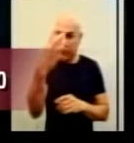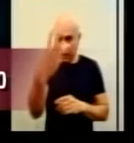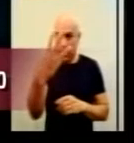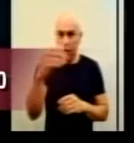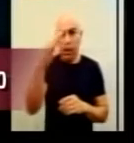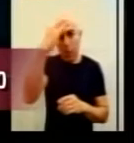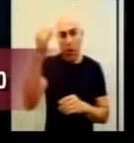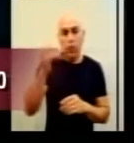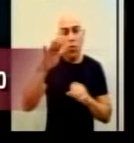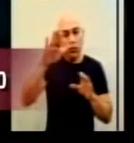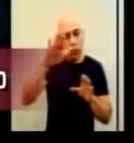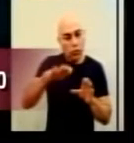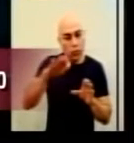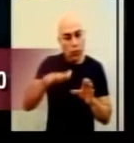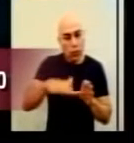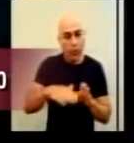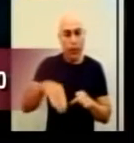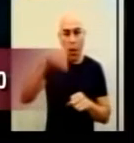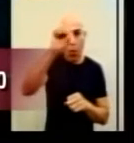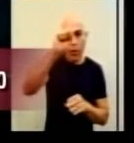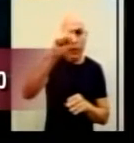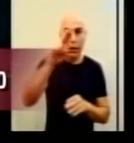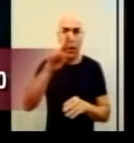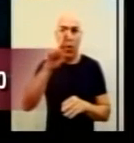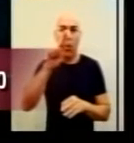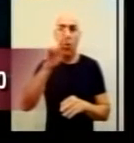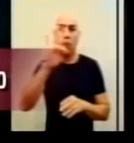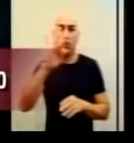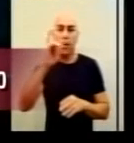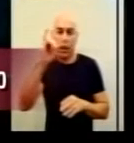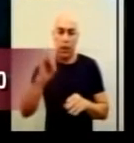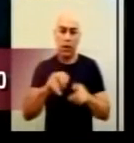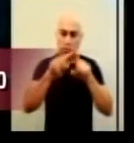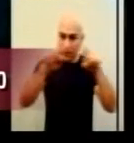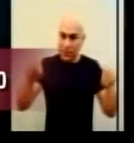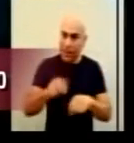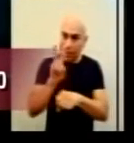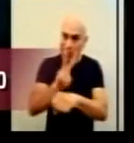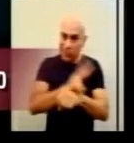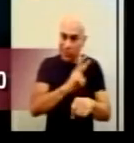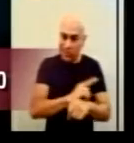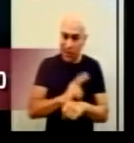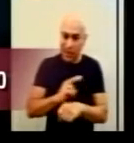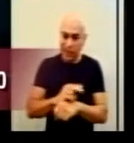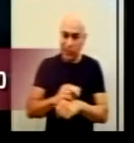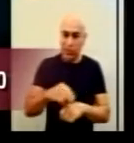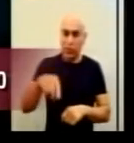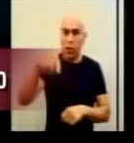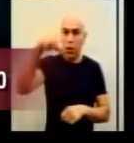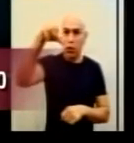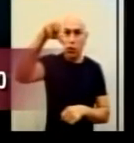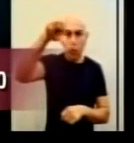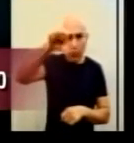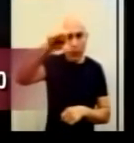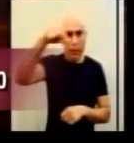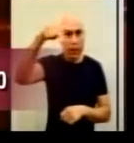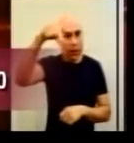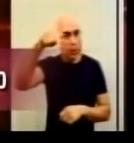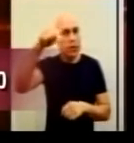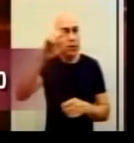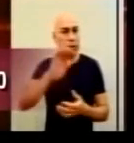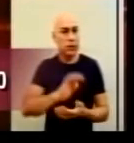relação a ontem, 80 em UTI e 97 em enfermaria. Então, era isso que eu queria apresentar para